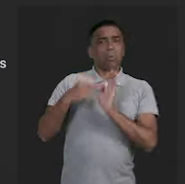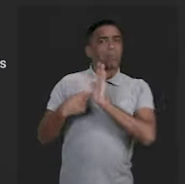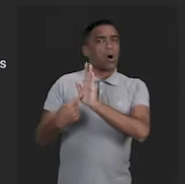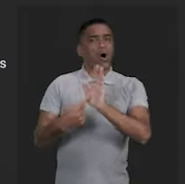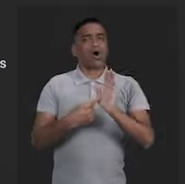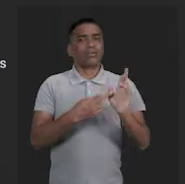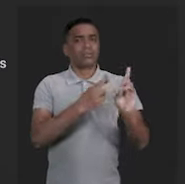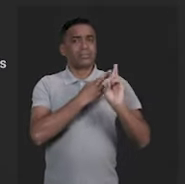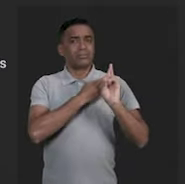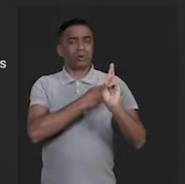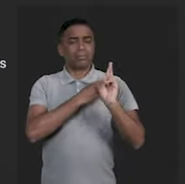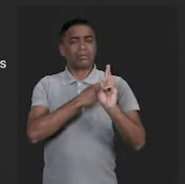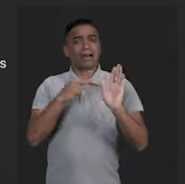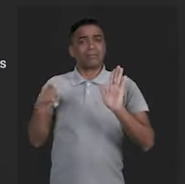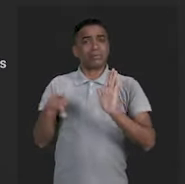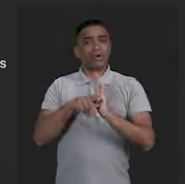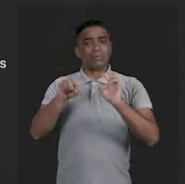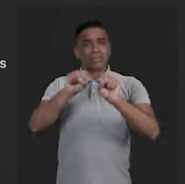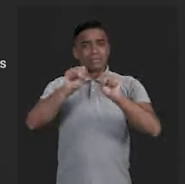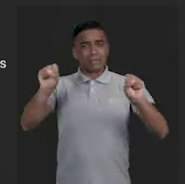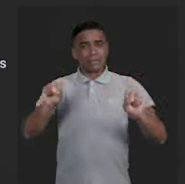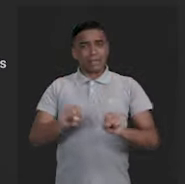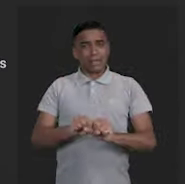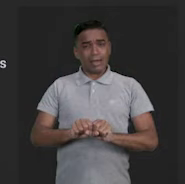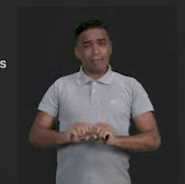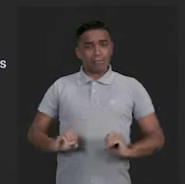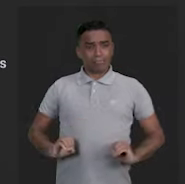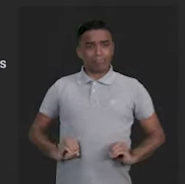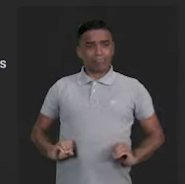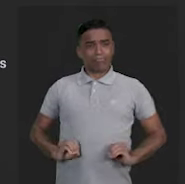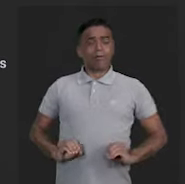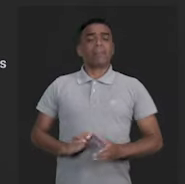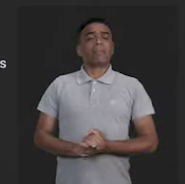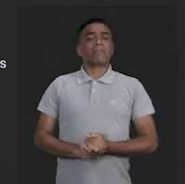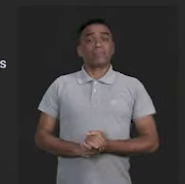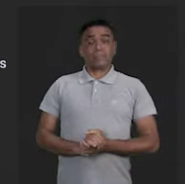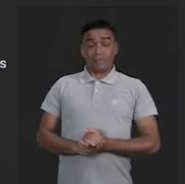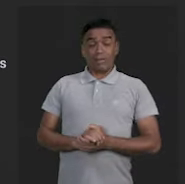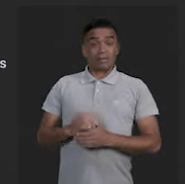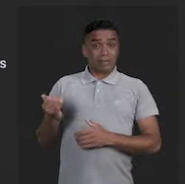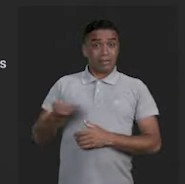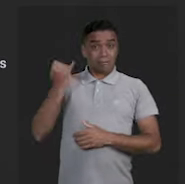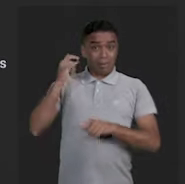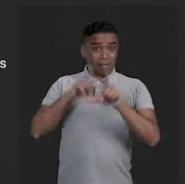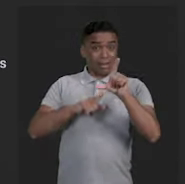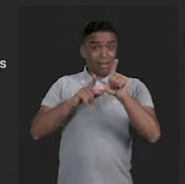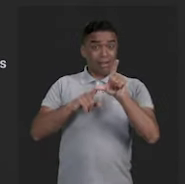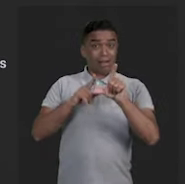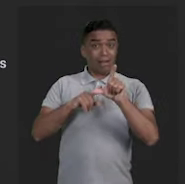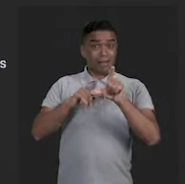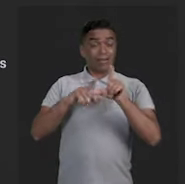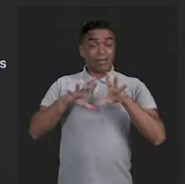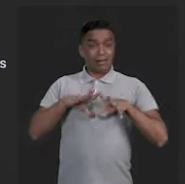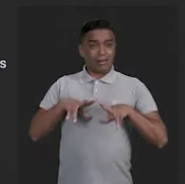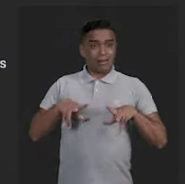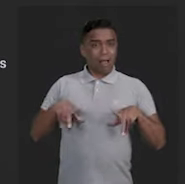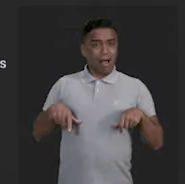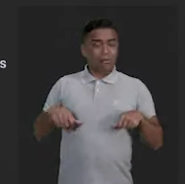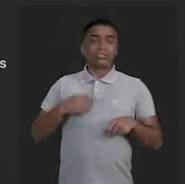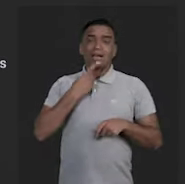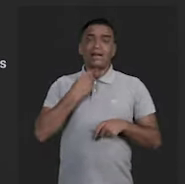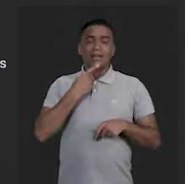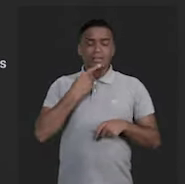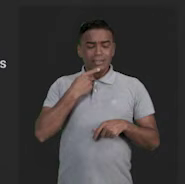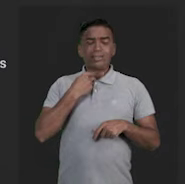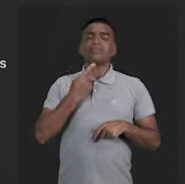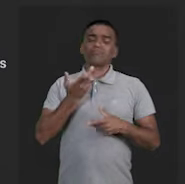função do sistema urinário. Então, letra A, é função do sistema urinário filtrar o sangue para a remoção das impurezas? Com certeza, né,